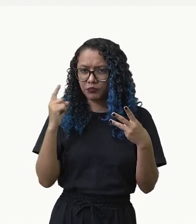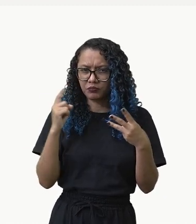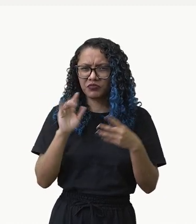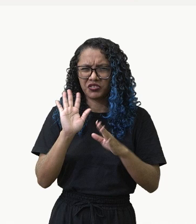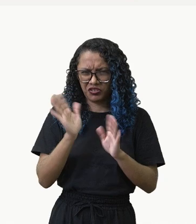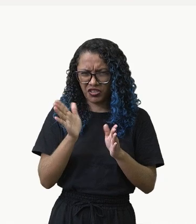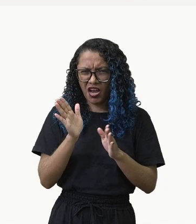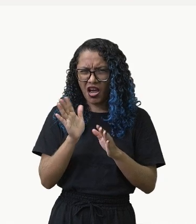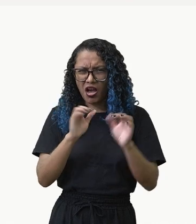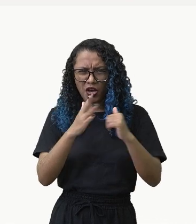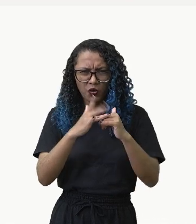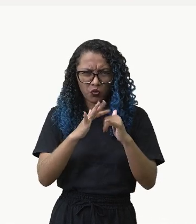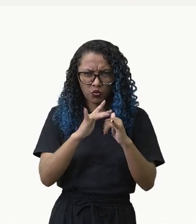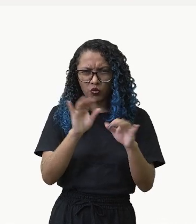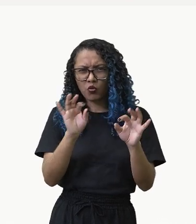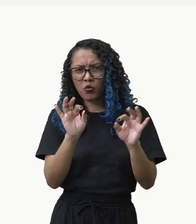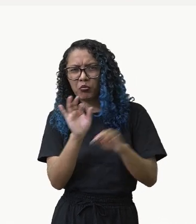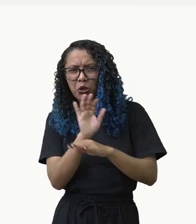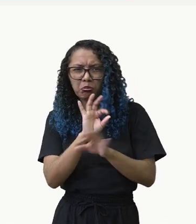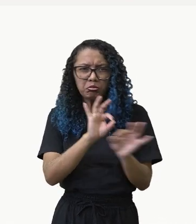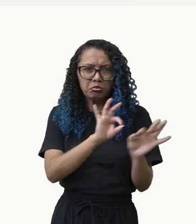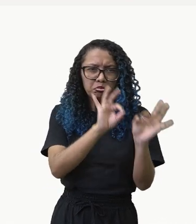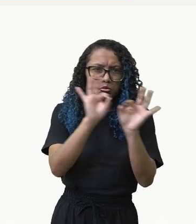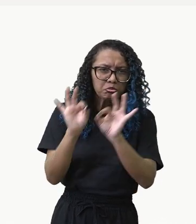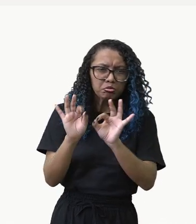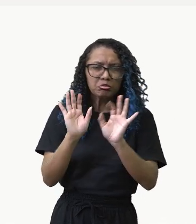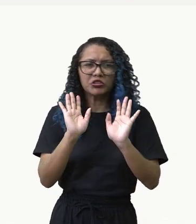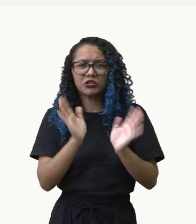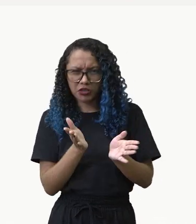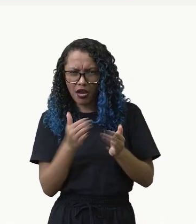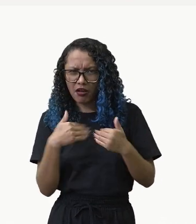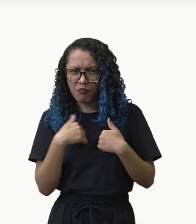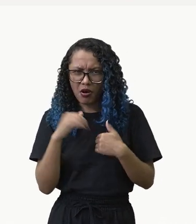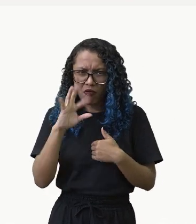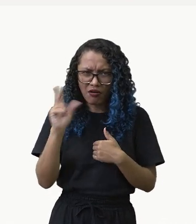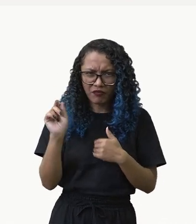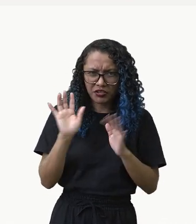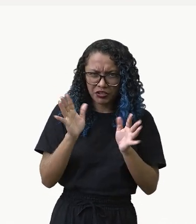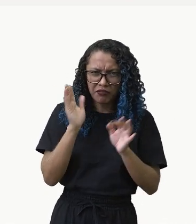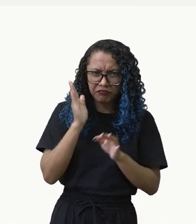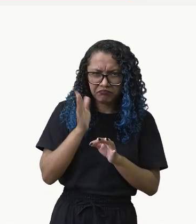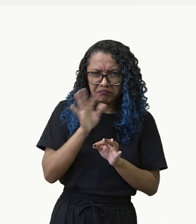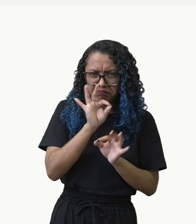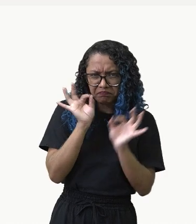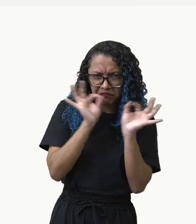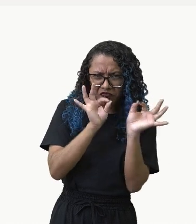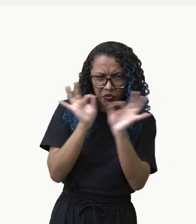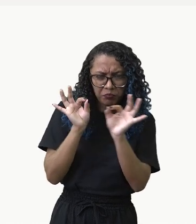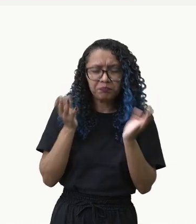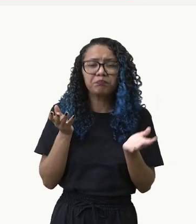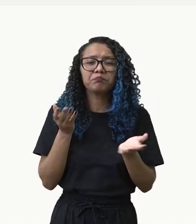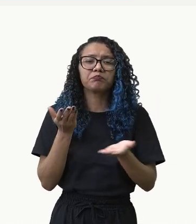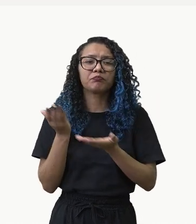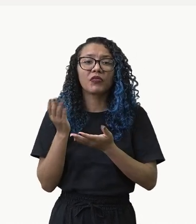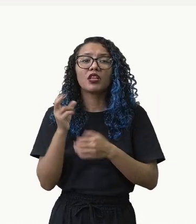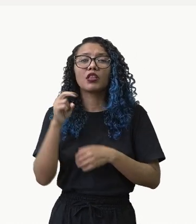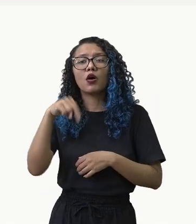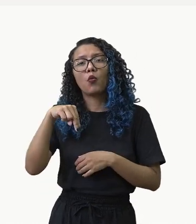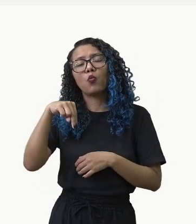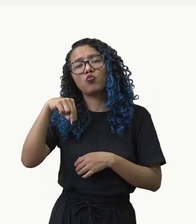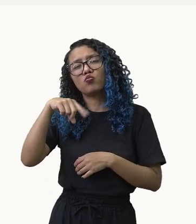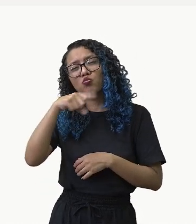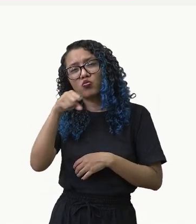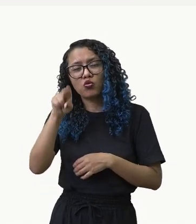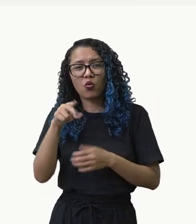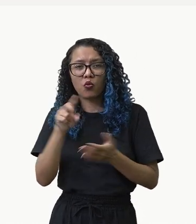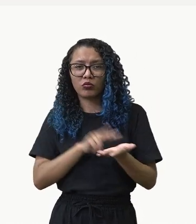YouTube né buscando aí na internet animais africanos e os News né que nós chamamos de gnus não é isso